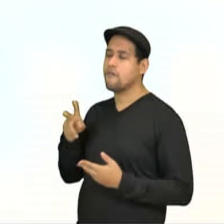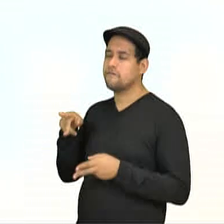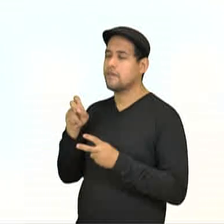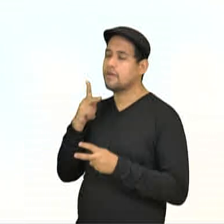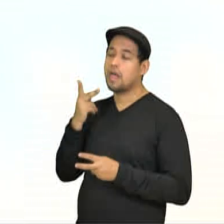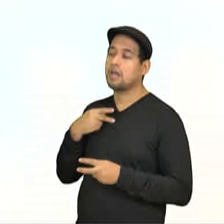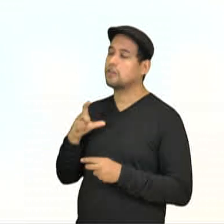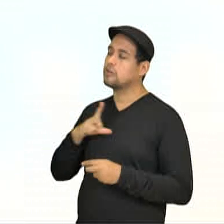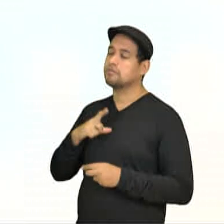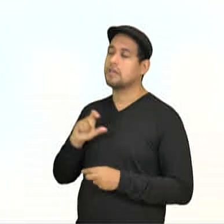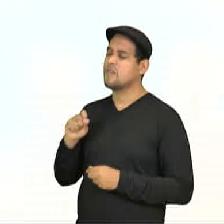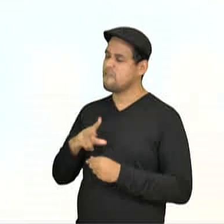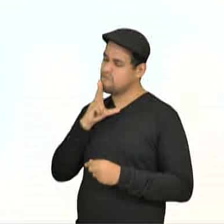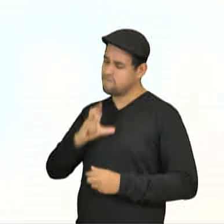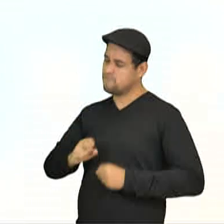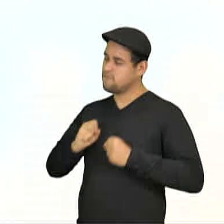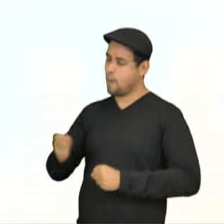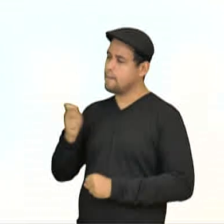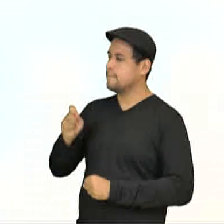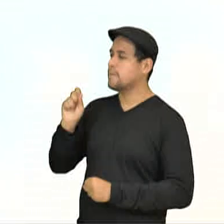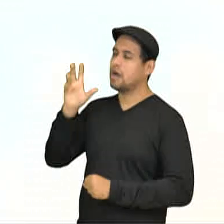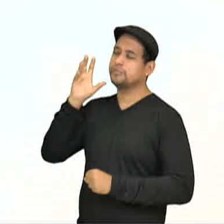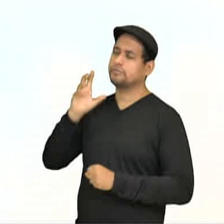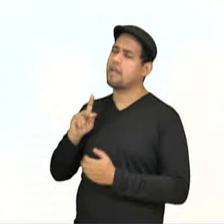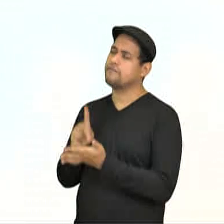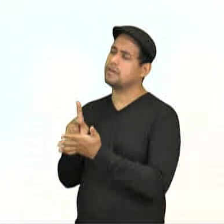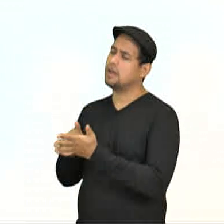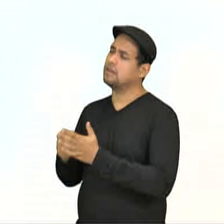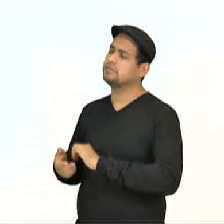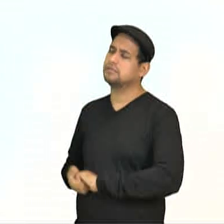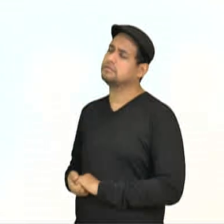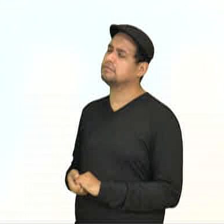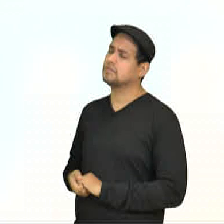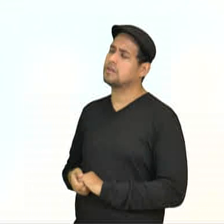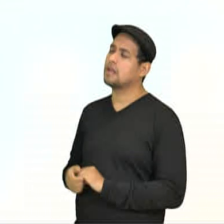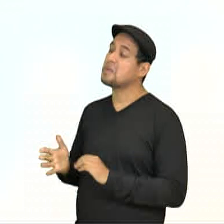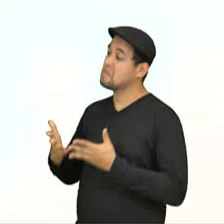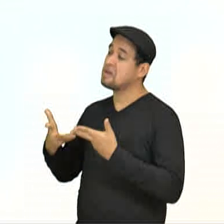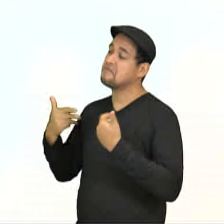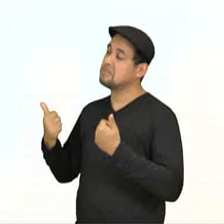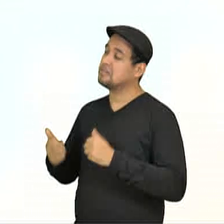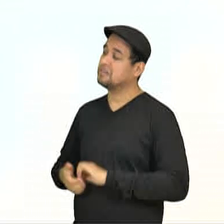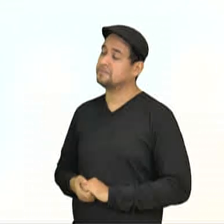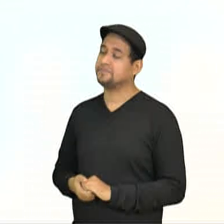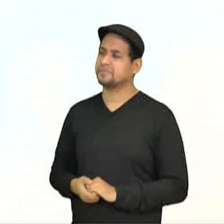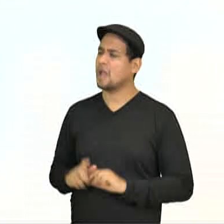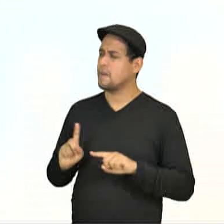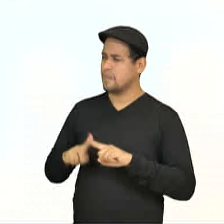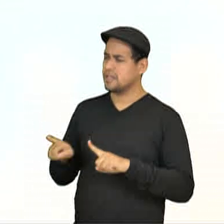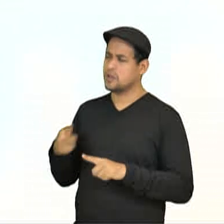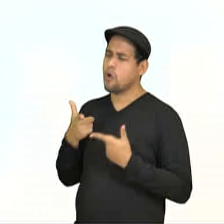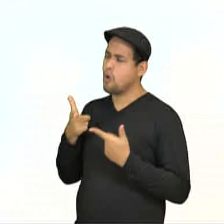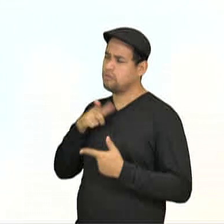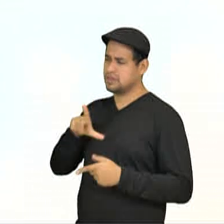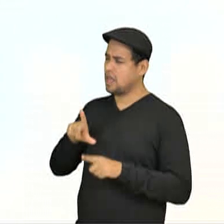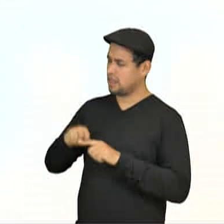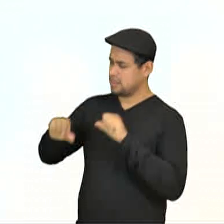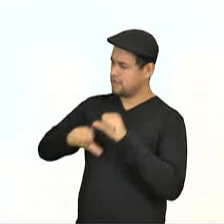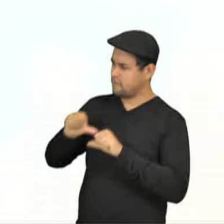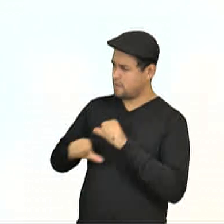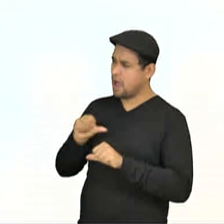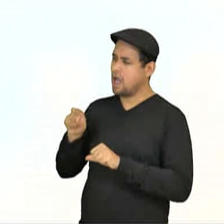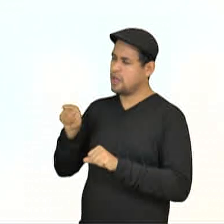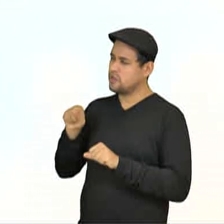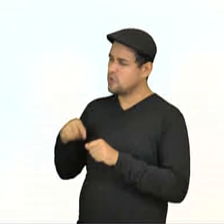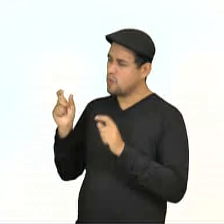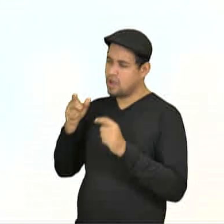dizer que possuís poderes mágicos. É verdade? Que maravilha! Mas será que conseguireis transformar-vos